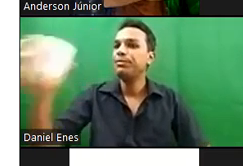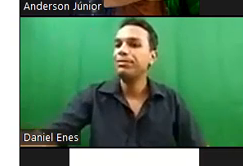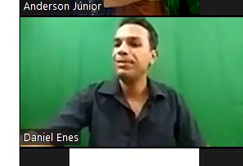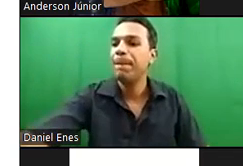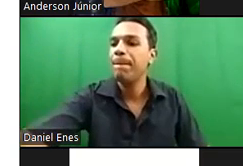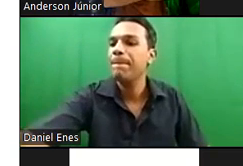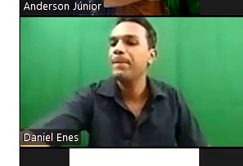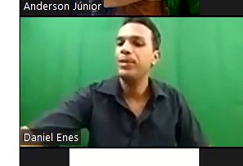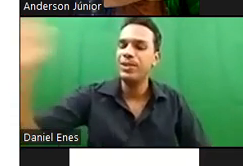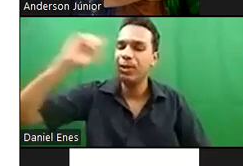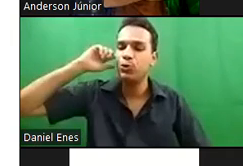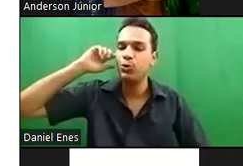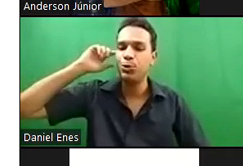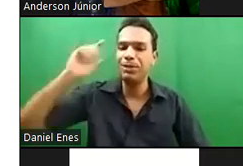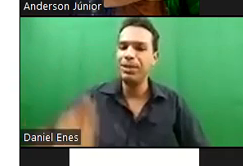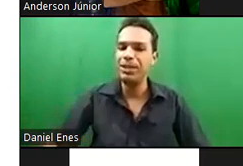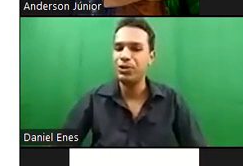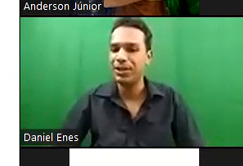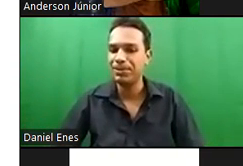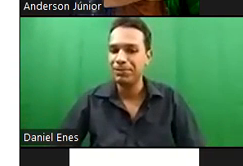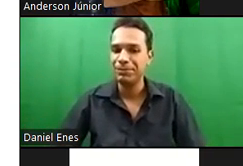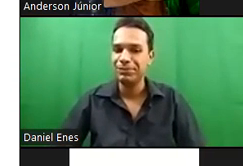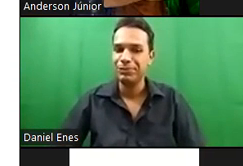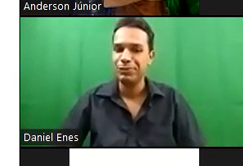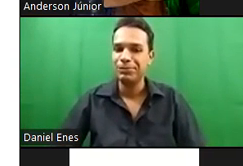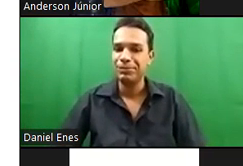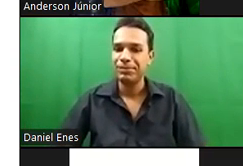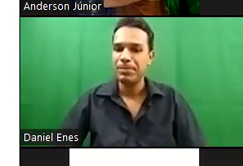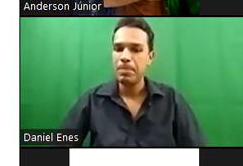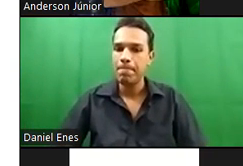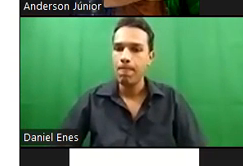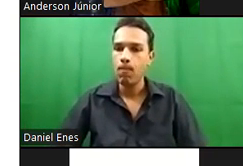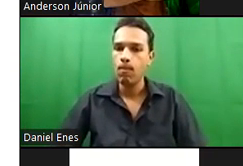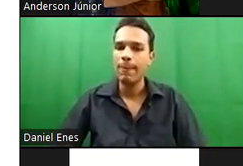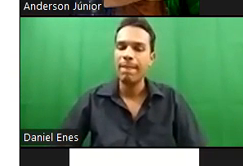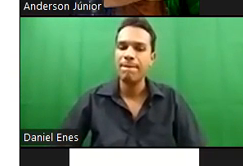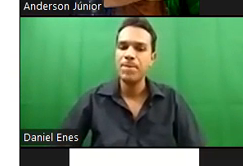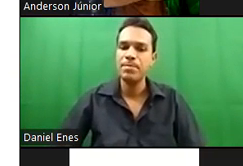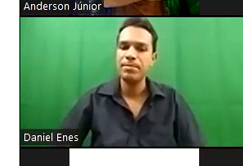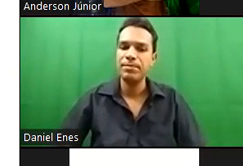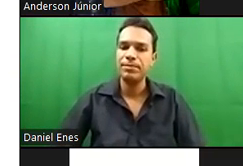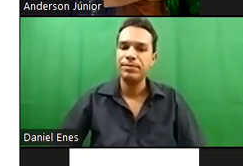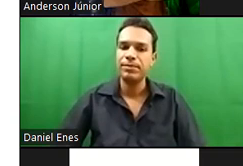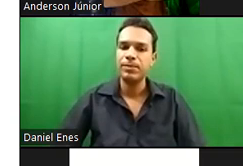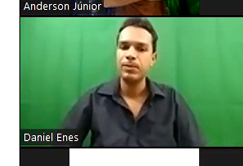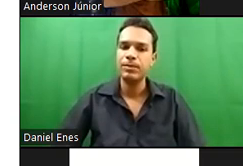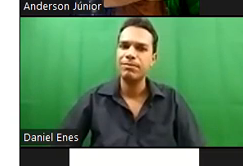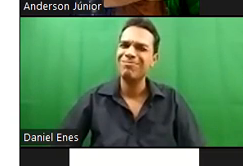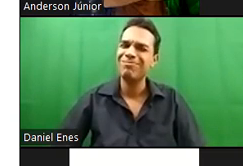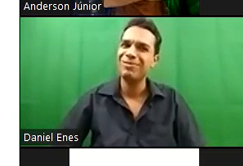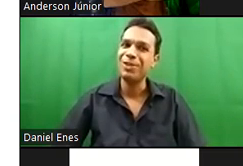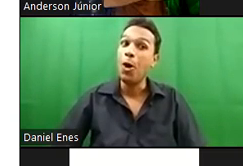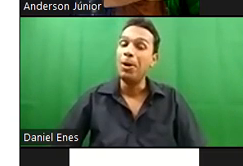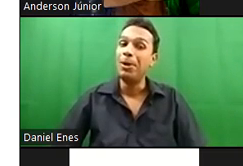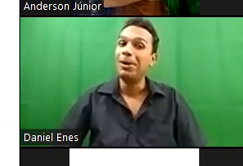também. Se é o surdo que ministra? Como que é esse negócio? Porque uma vez falaram que um curso pode ser reconhecido se tiver um mudo,